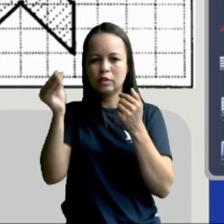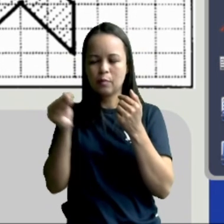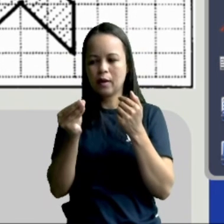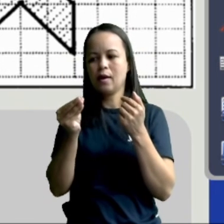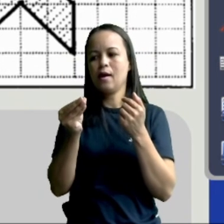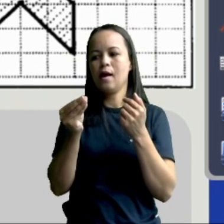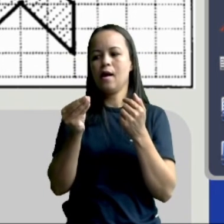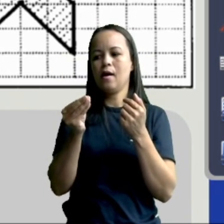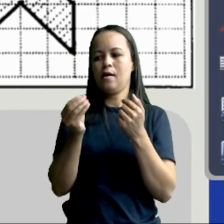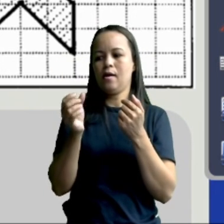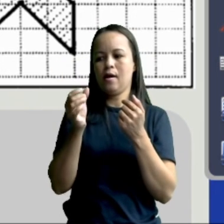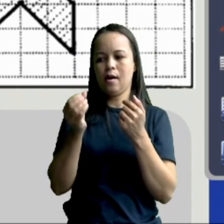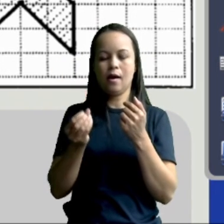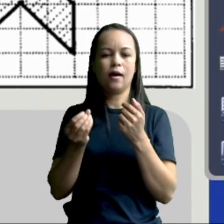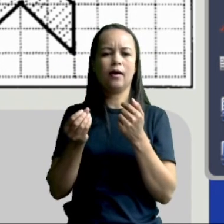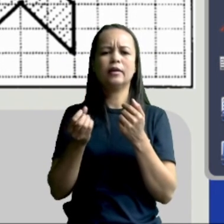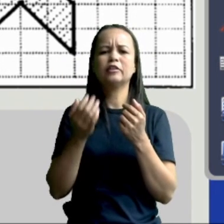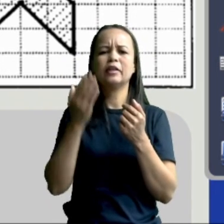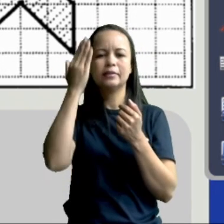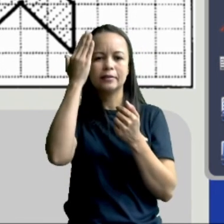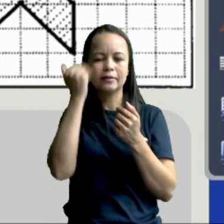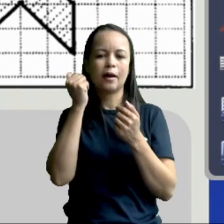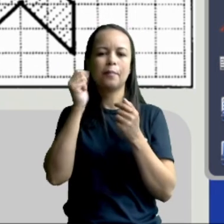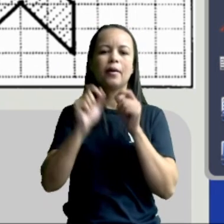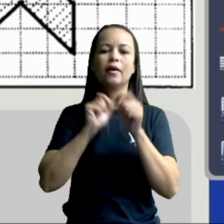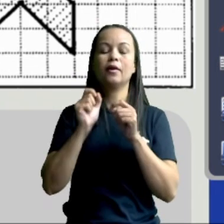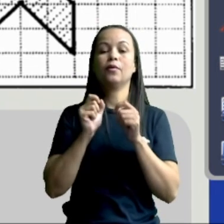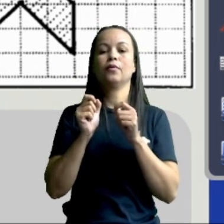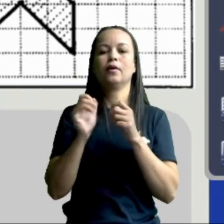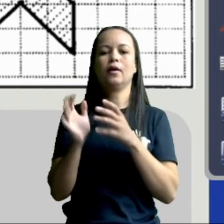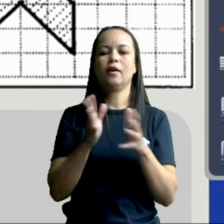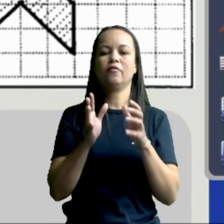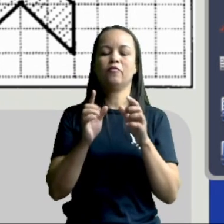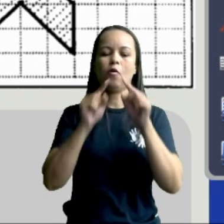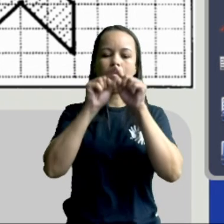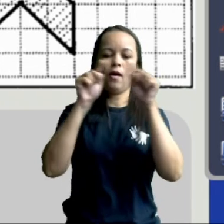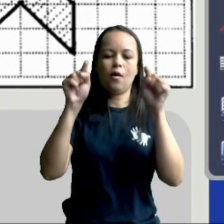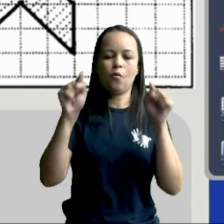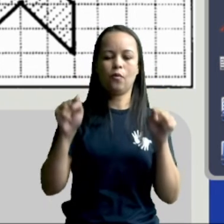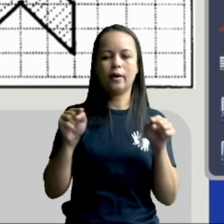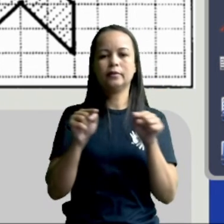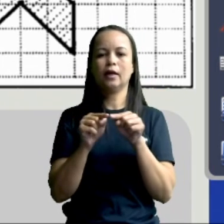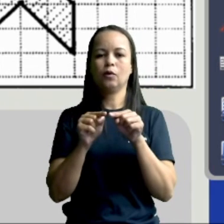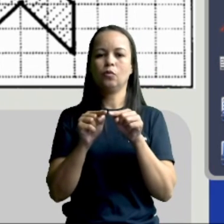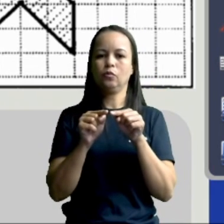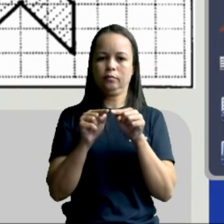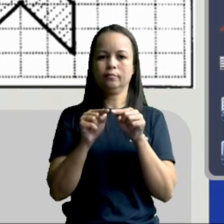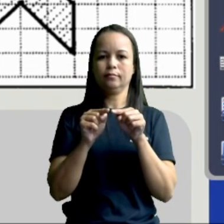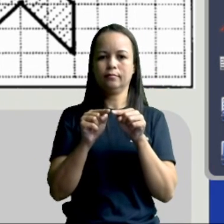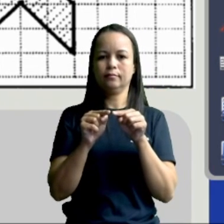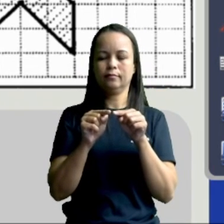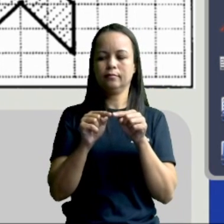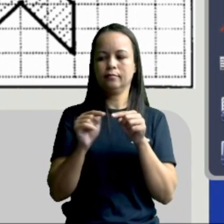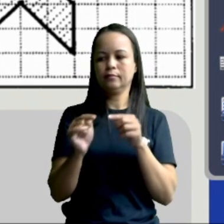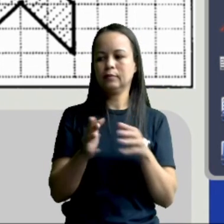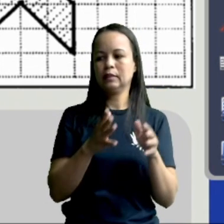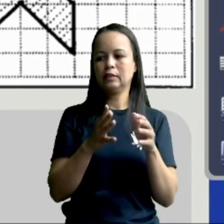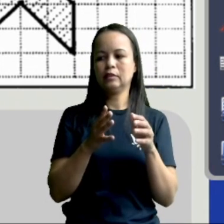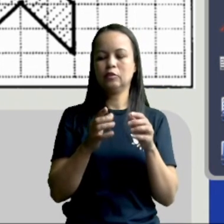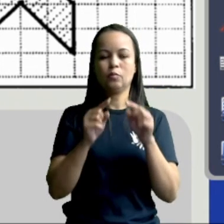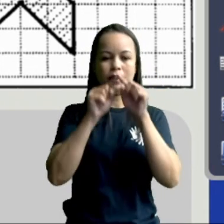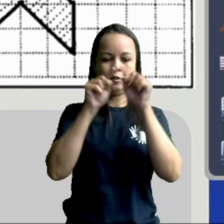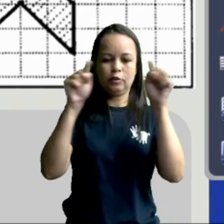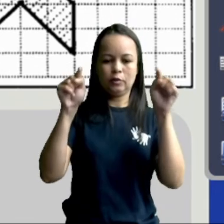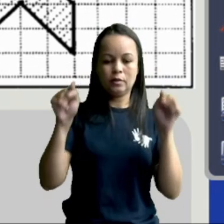cá, trazendo essa regiãozinha para cá, nós iremos formar um retângulo completo, ó. Esse espaço que está em